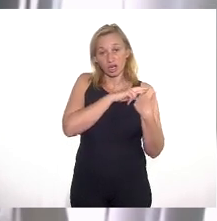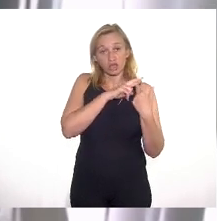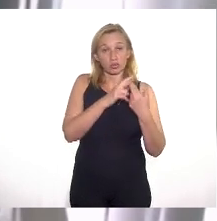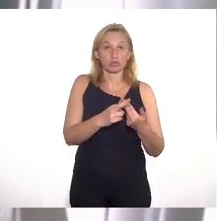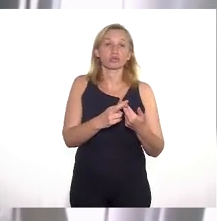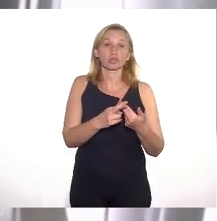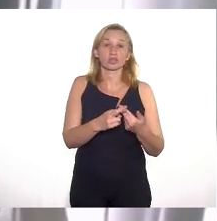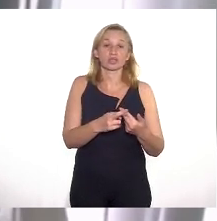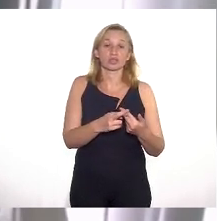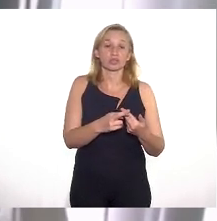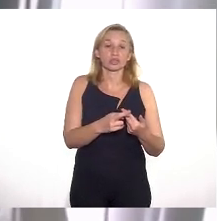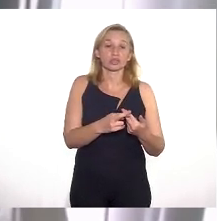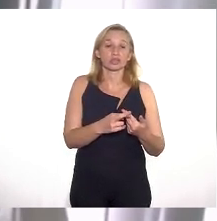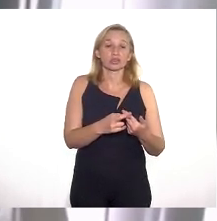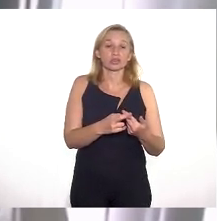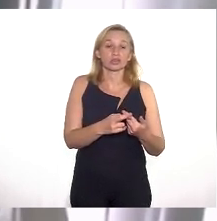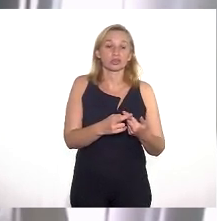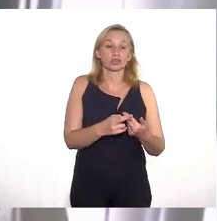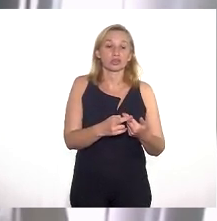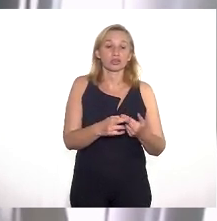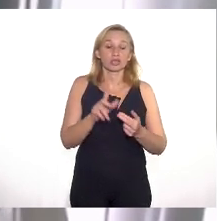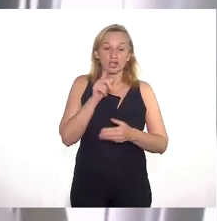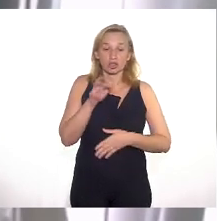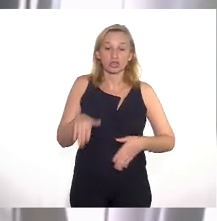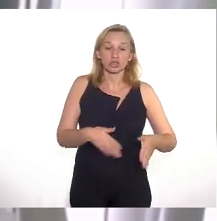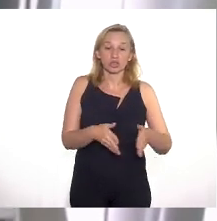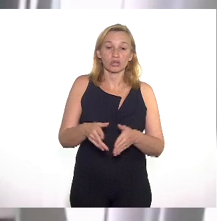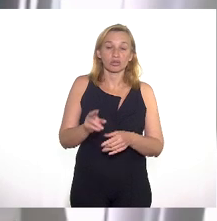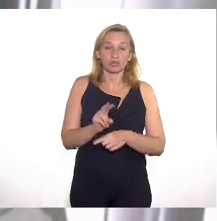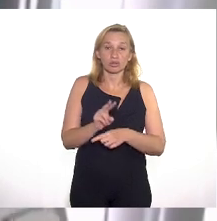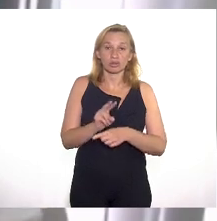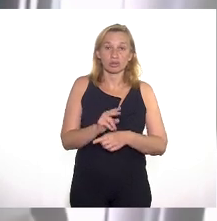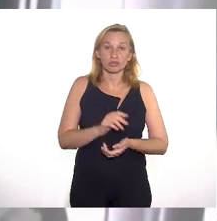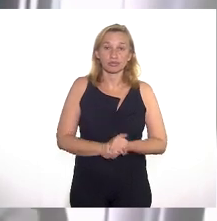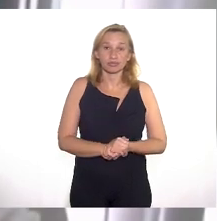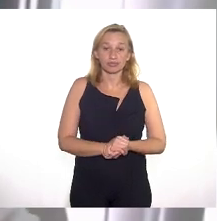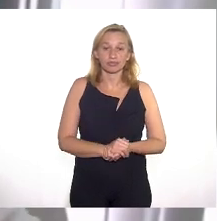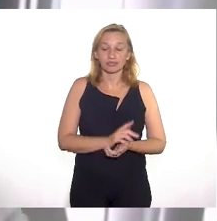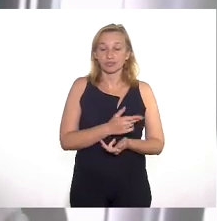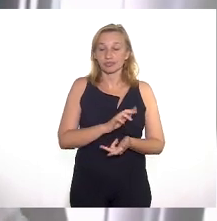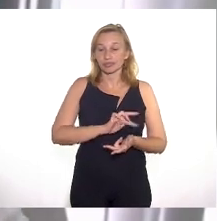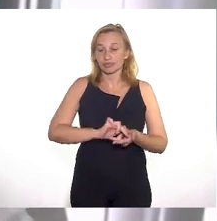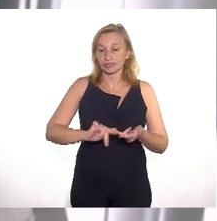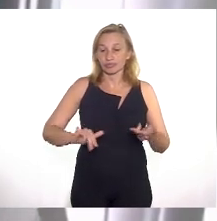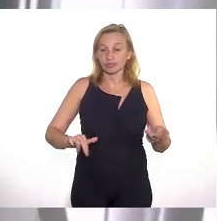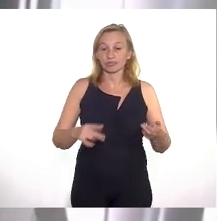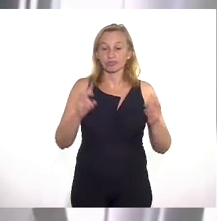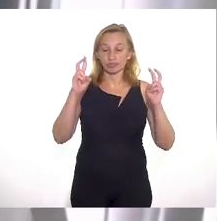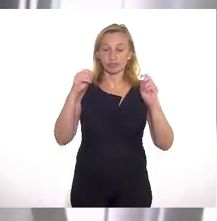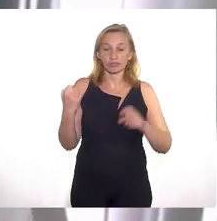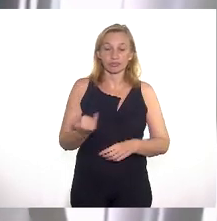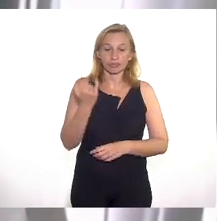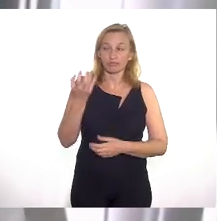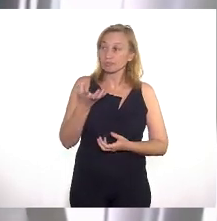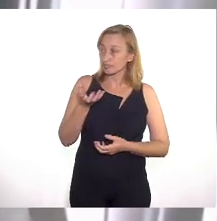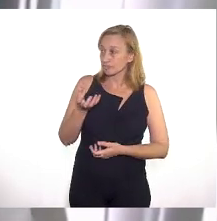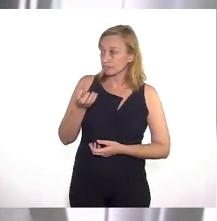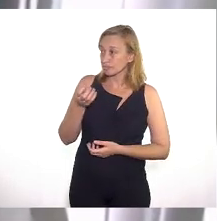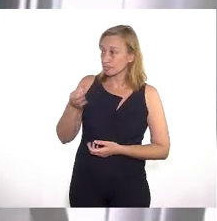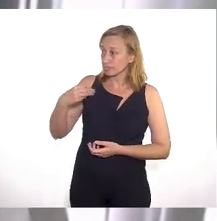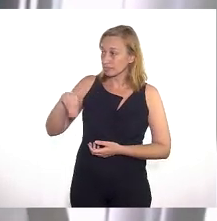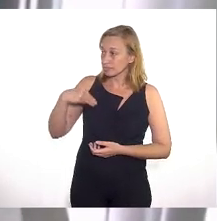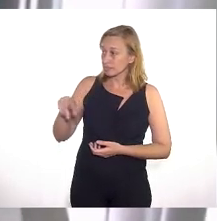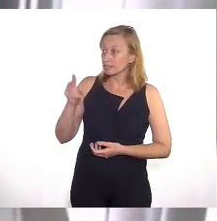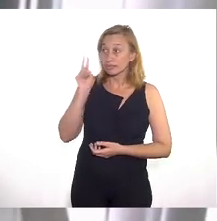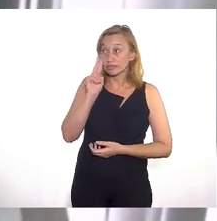rede fluminense de rios de preservação permanente, com uma série de questões importantes. Eu queria, Minc, apenas lembrar